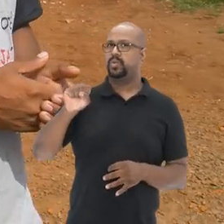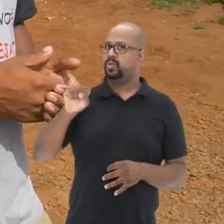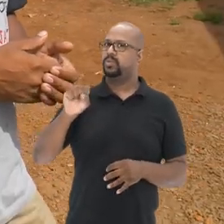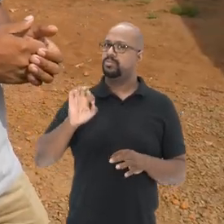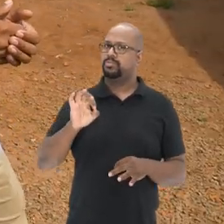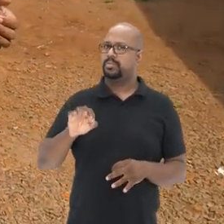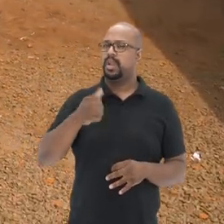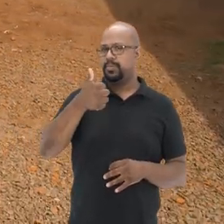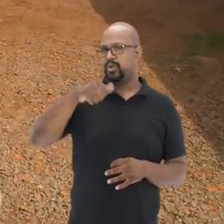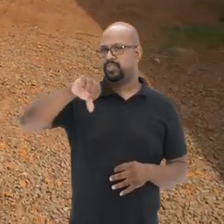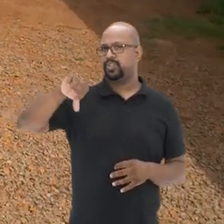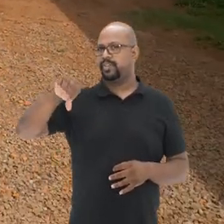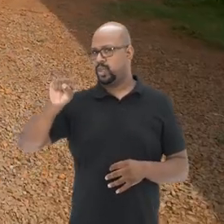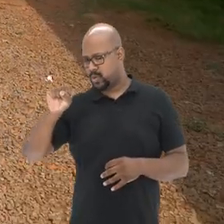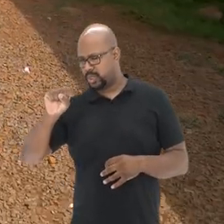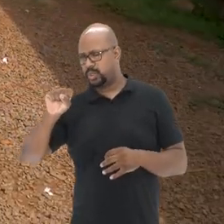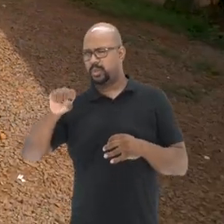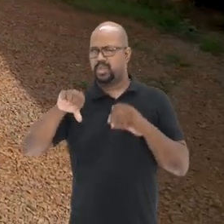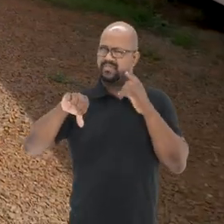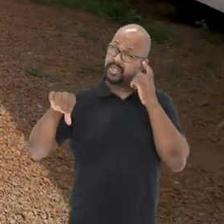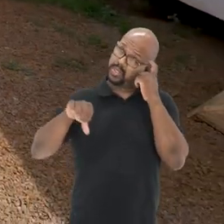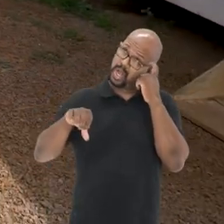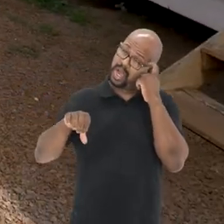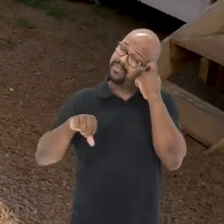98. Né?